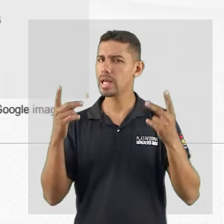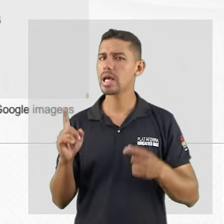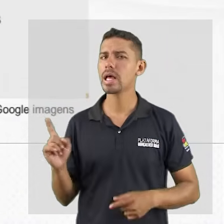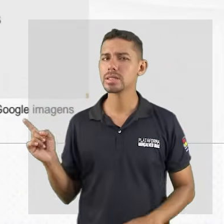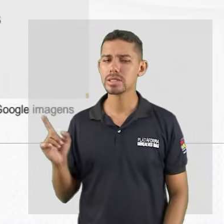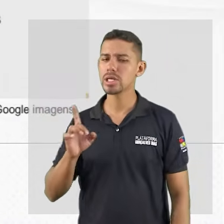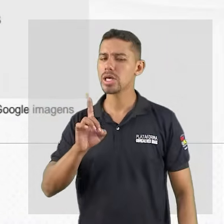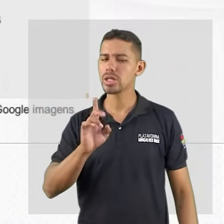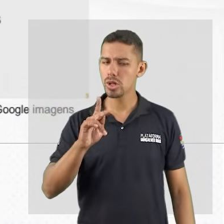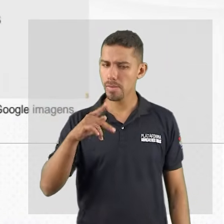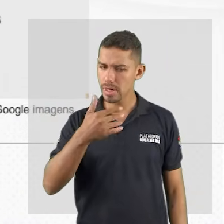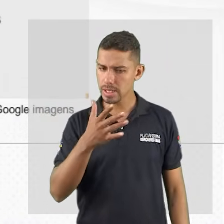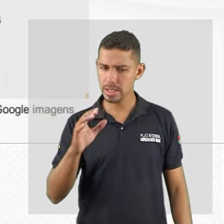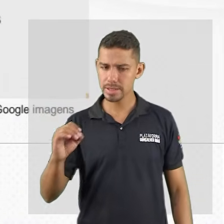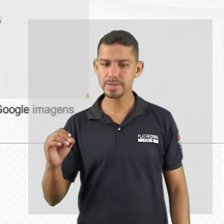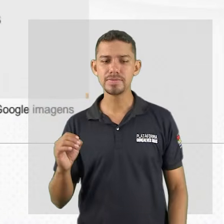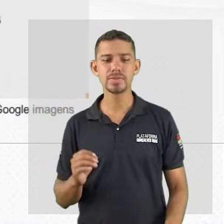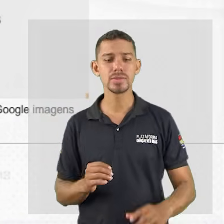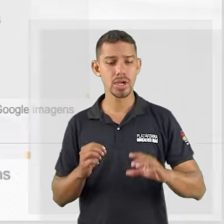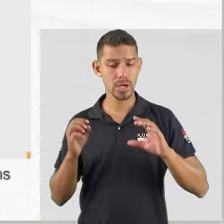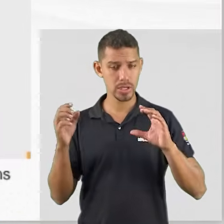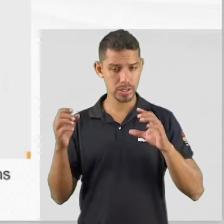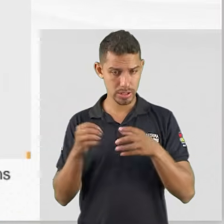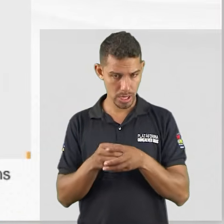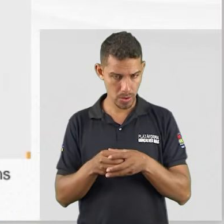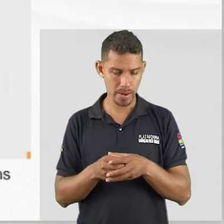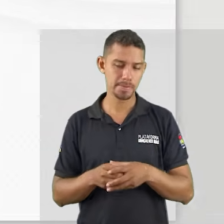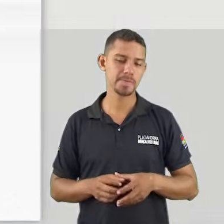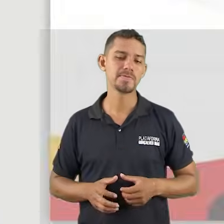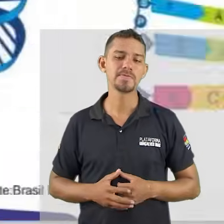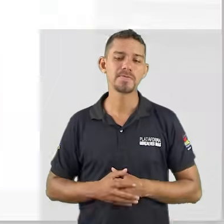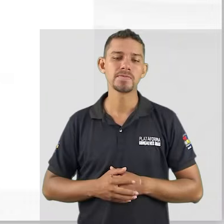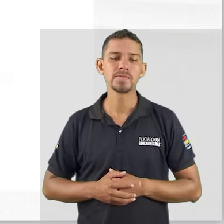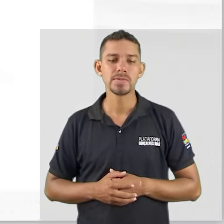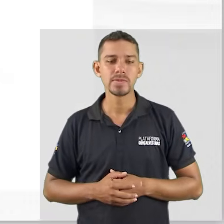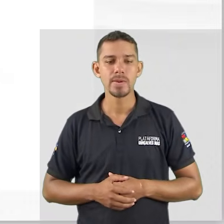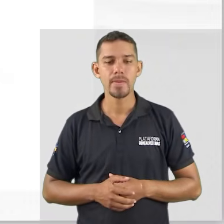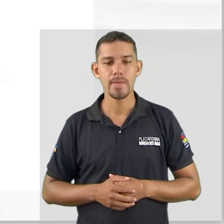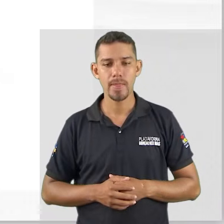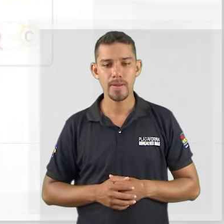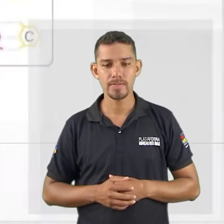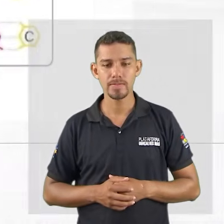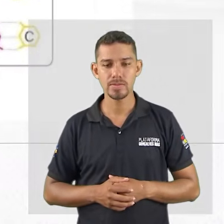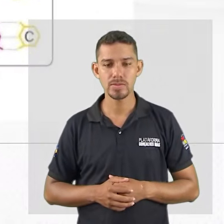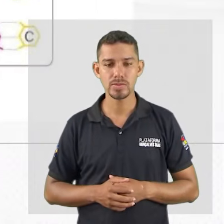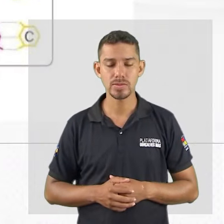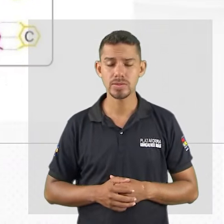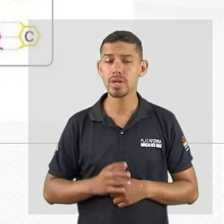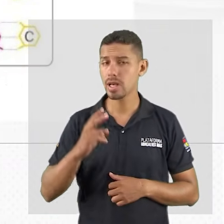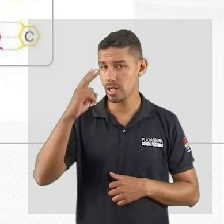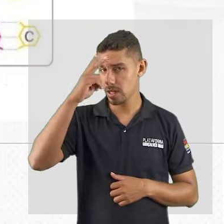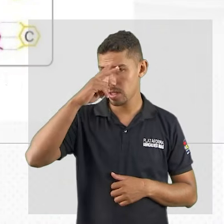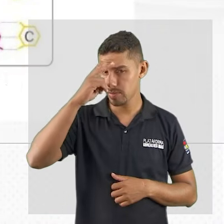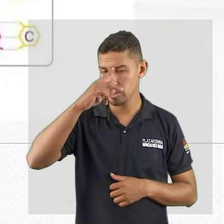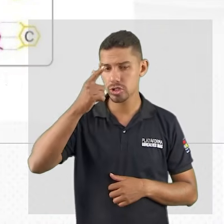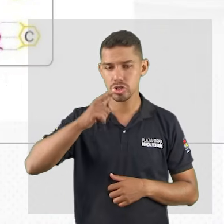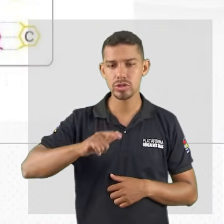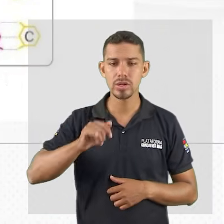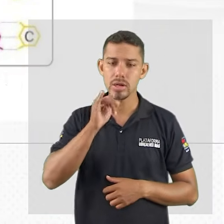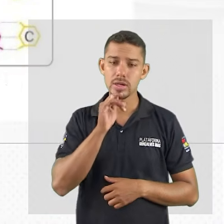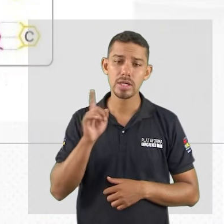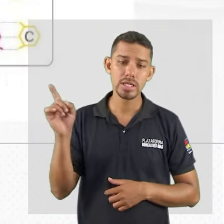cromossomo para multiplicação celular, tá? E aí, pessoal, só lembrando, né, novamente, que